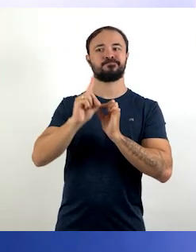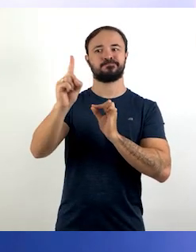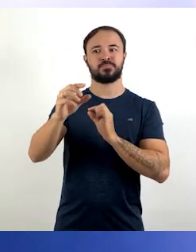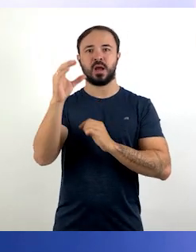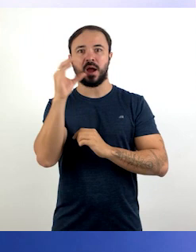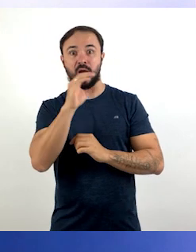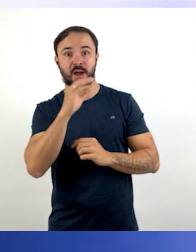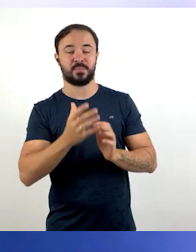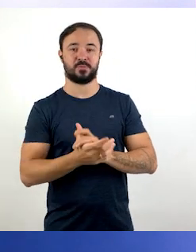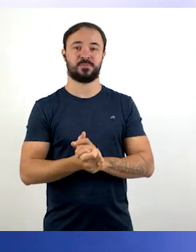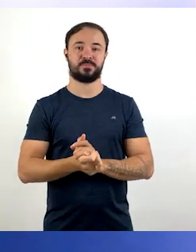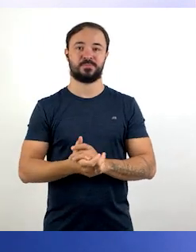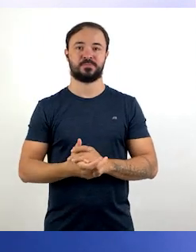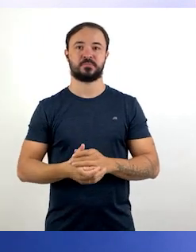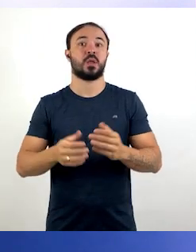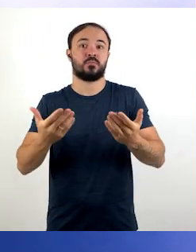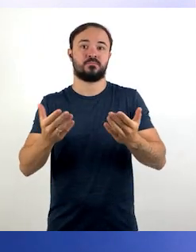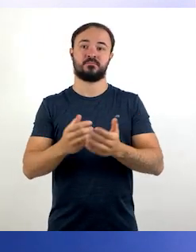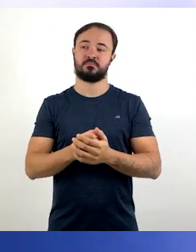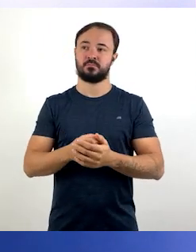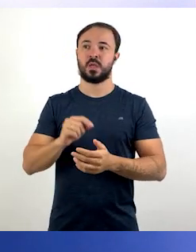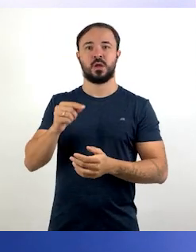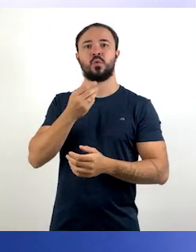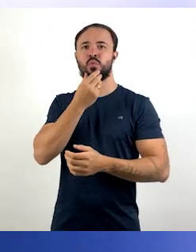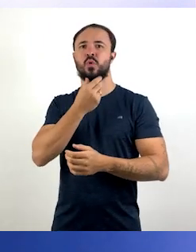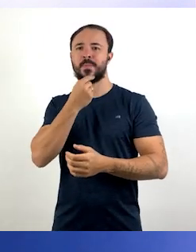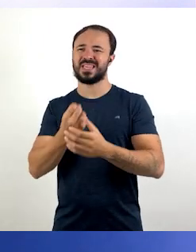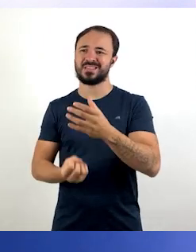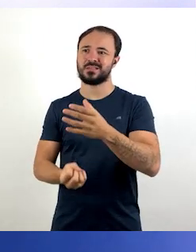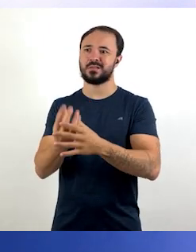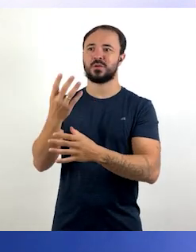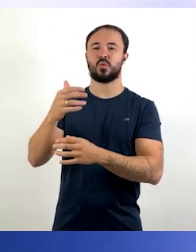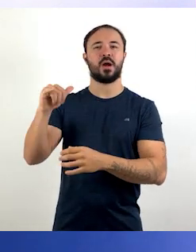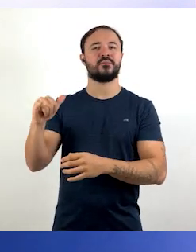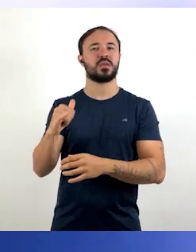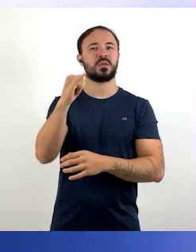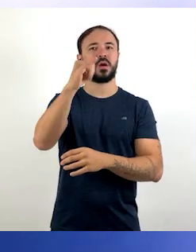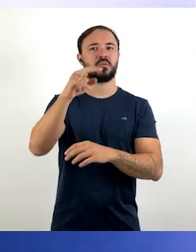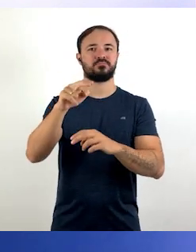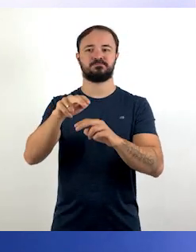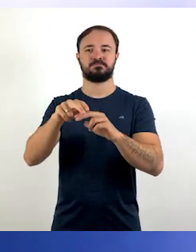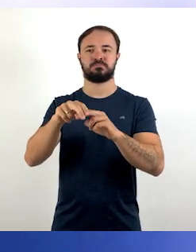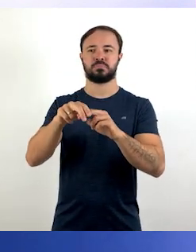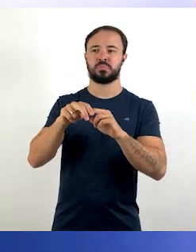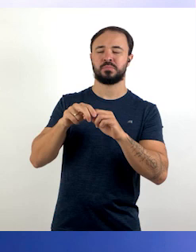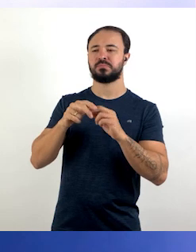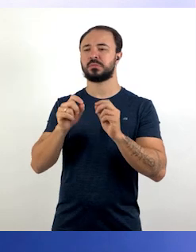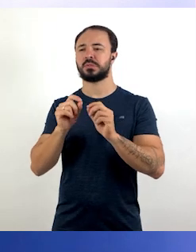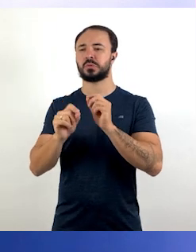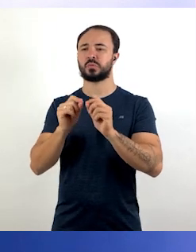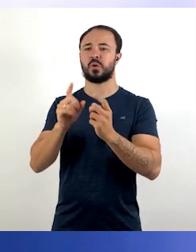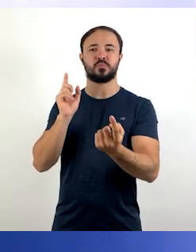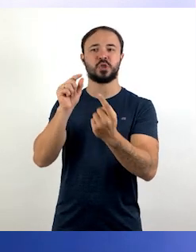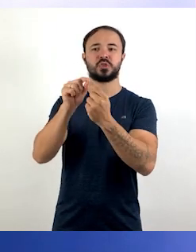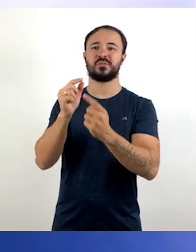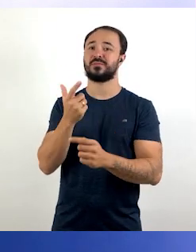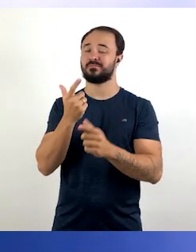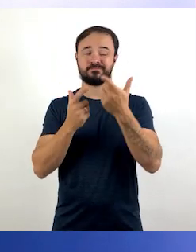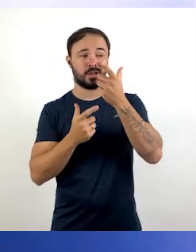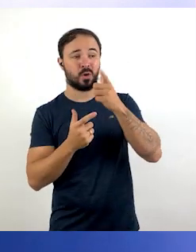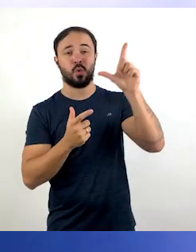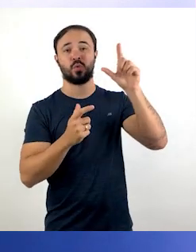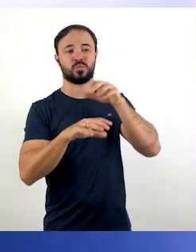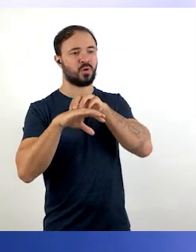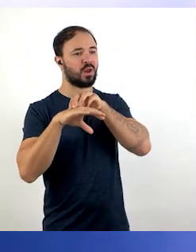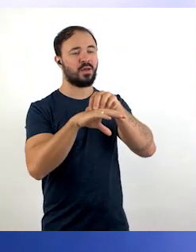realmente não criou o avião para isso, mas aconteceu que a tecnologia ela foi evoluindo até chegar em diversos campos da sociedade, inclusive o